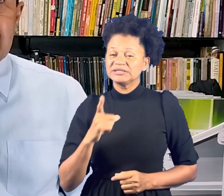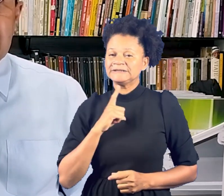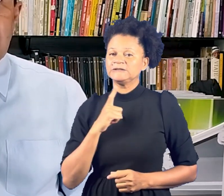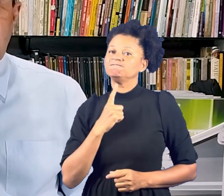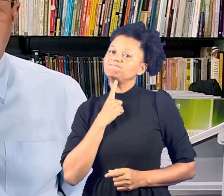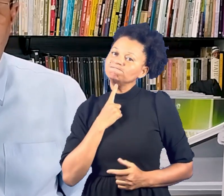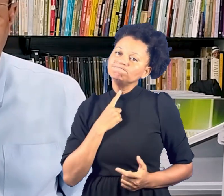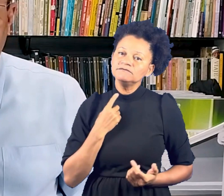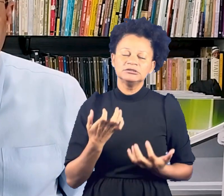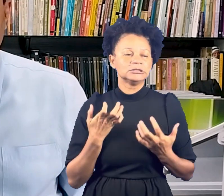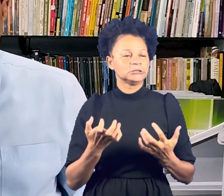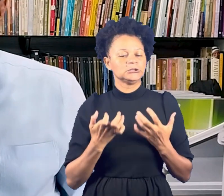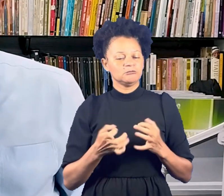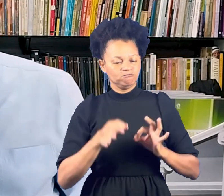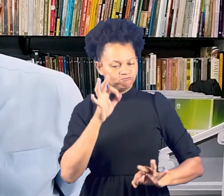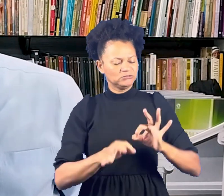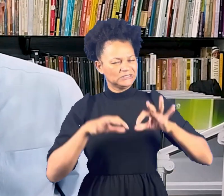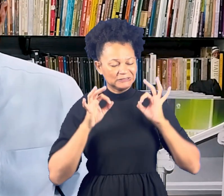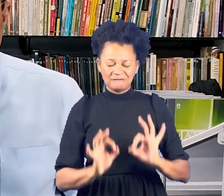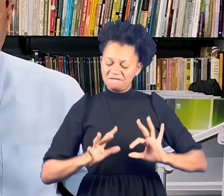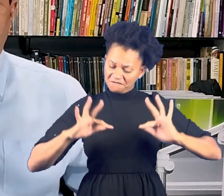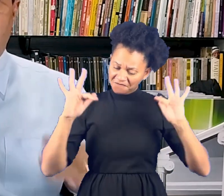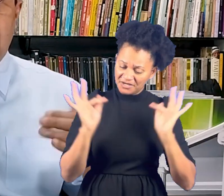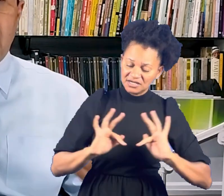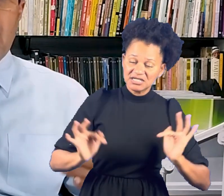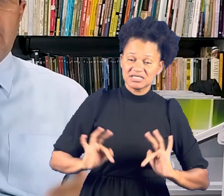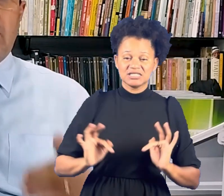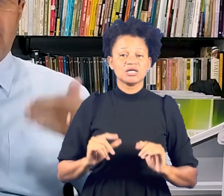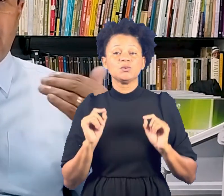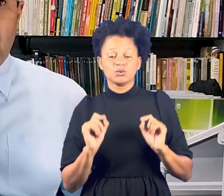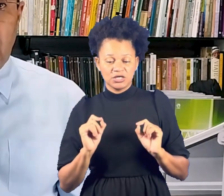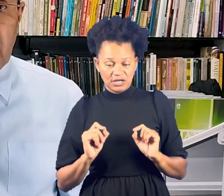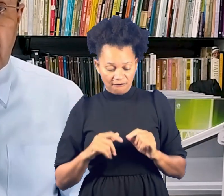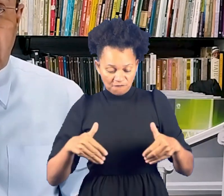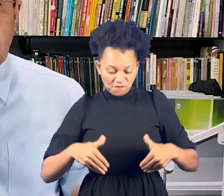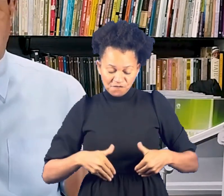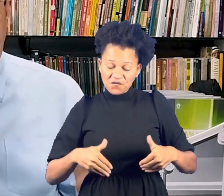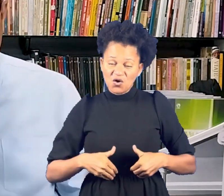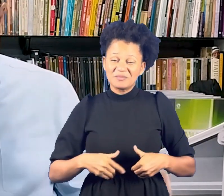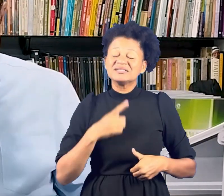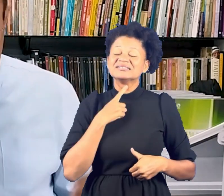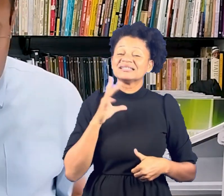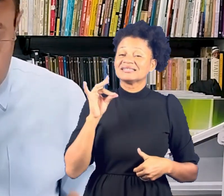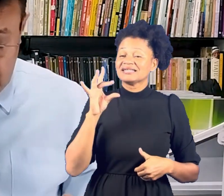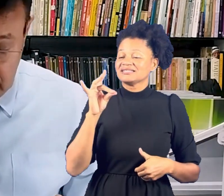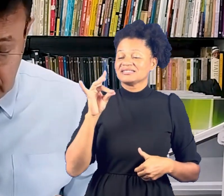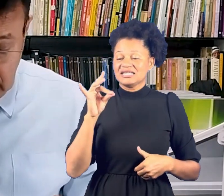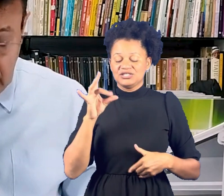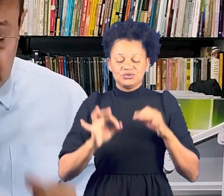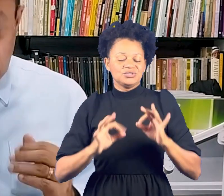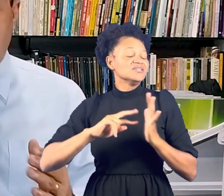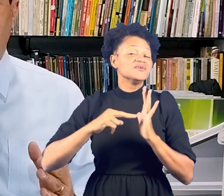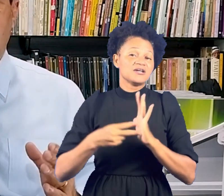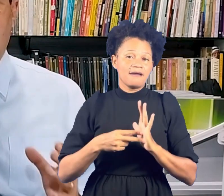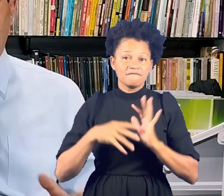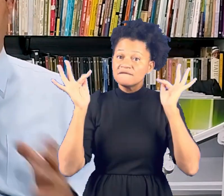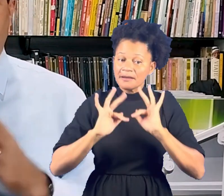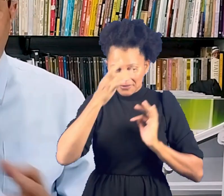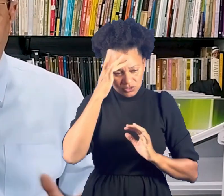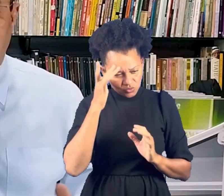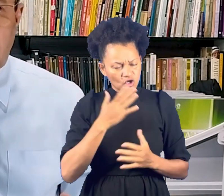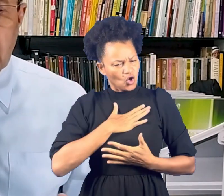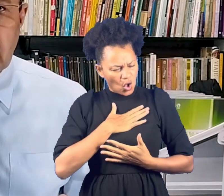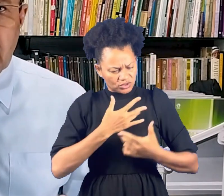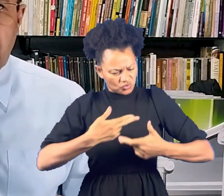ele tem sede de justiça, né? Bem-aventurados que têm fome e sede de justiça. Então,